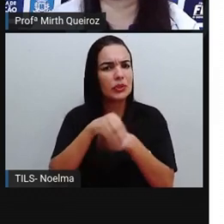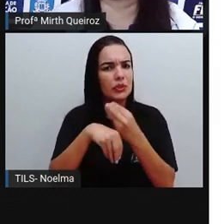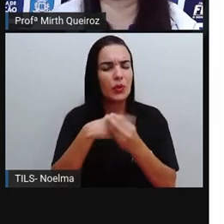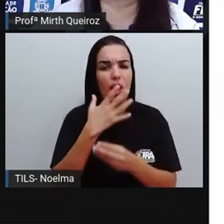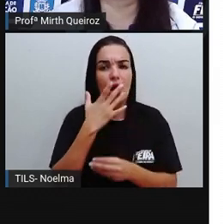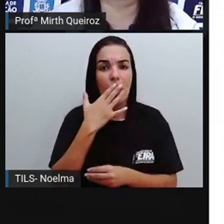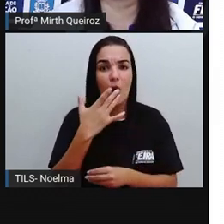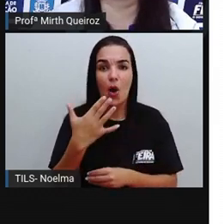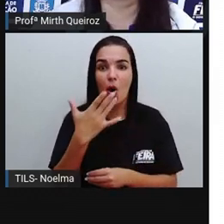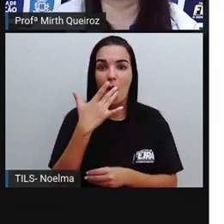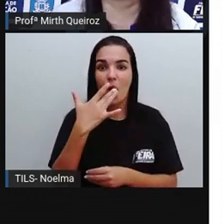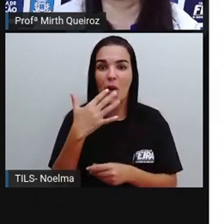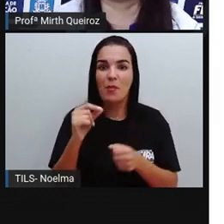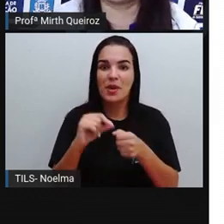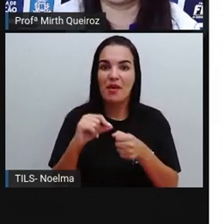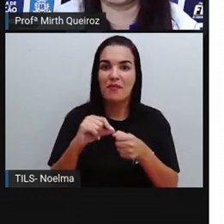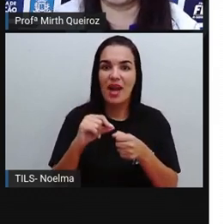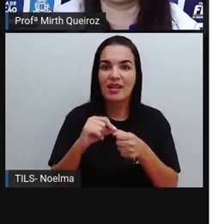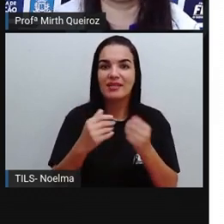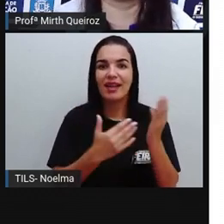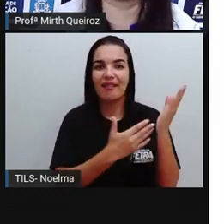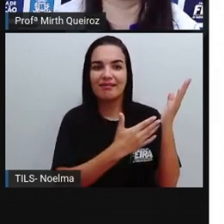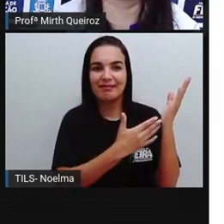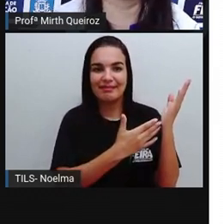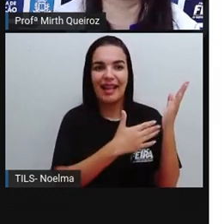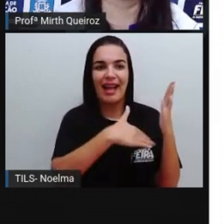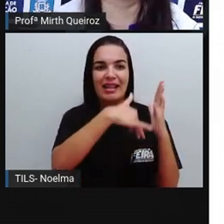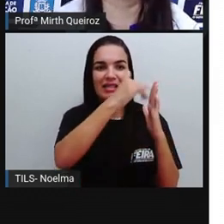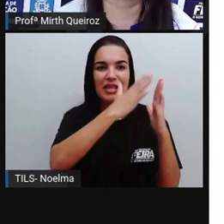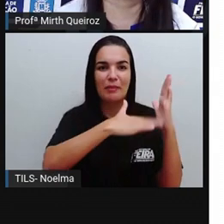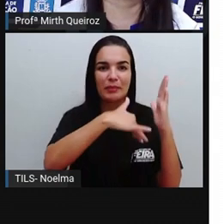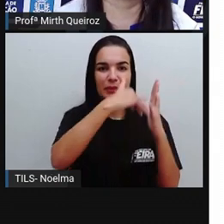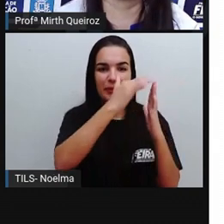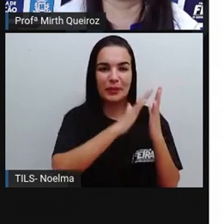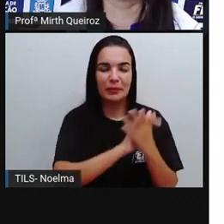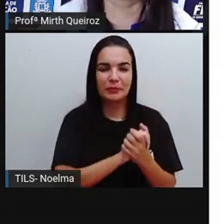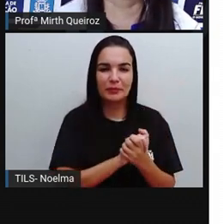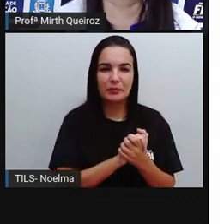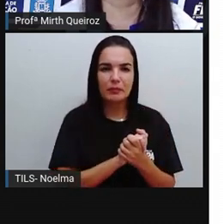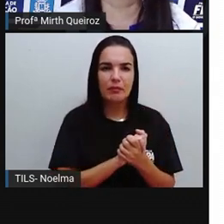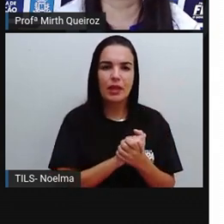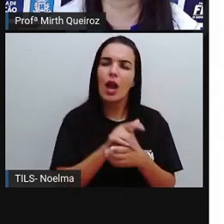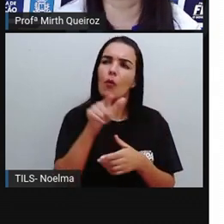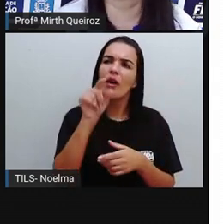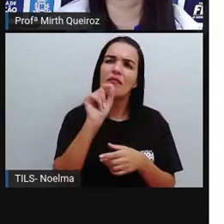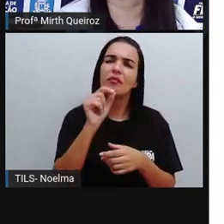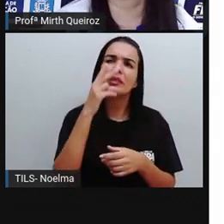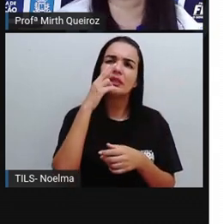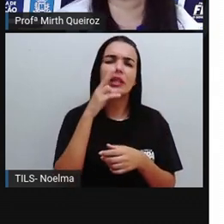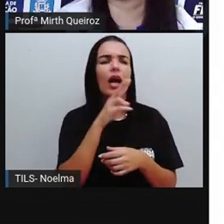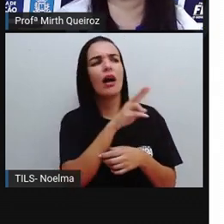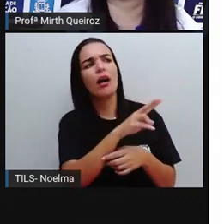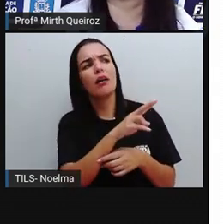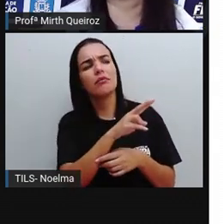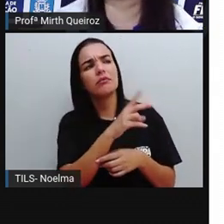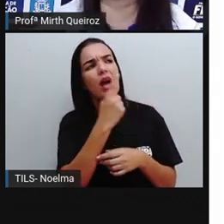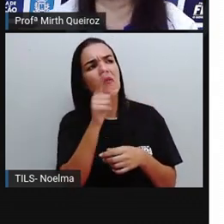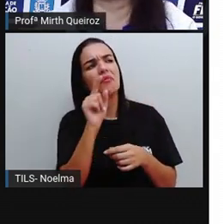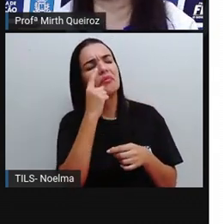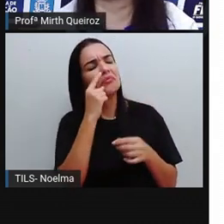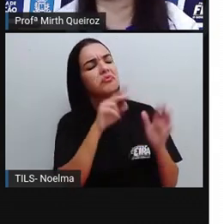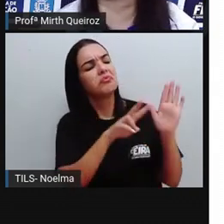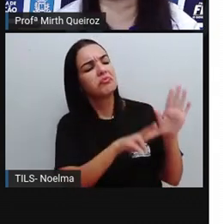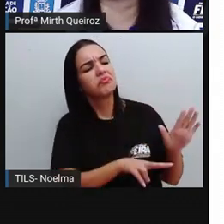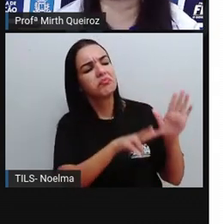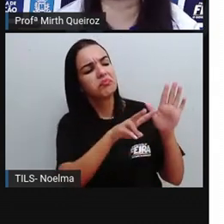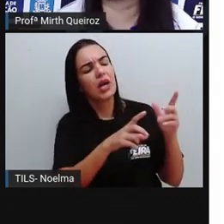cores aí para a produção desta obra. E o que que você vê nessa paisagem? O que que a gente